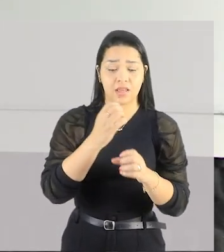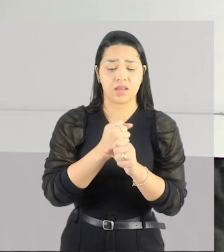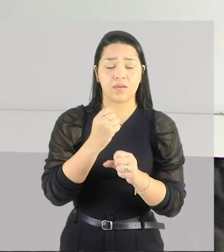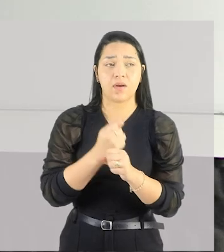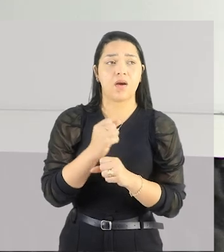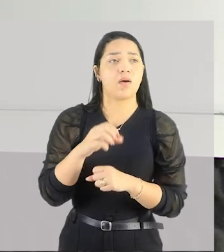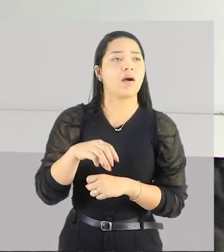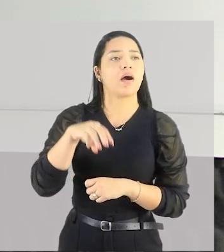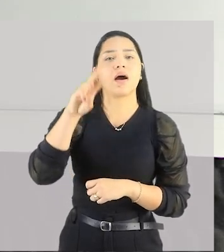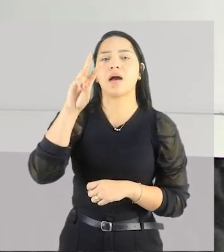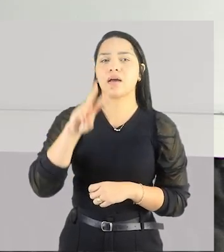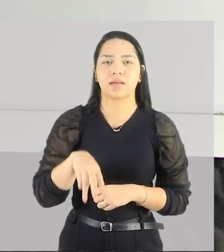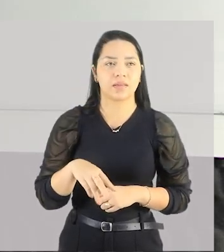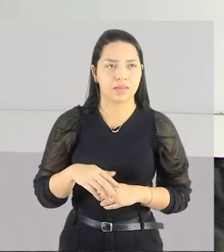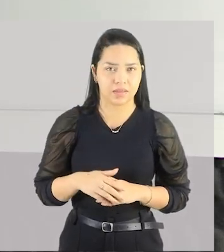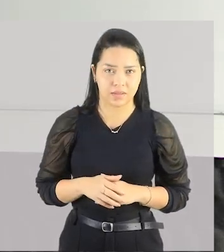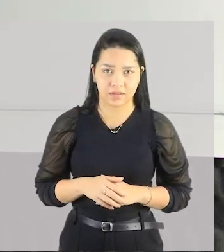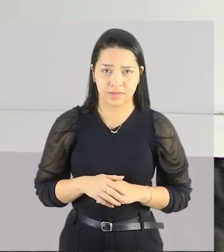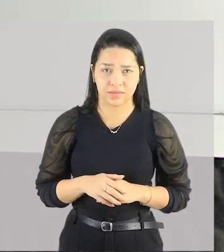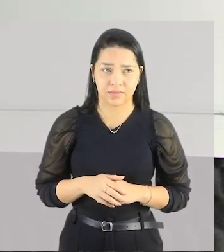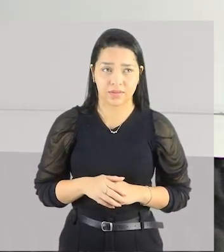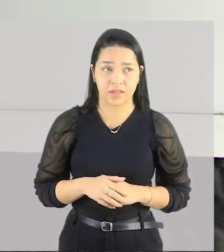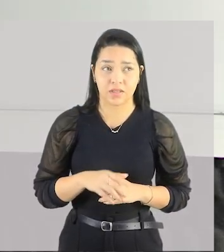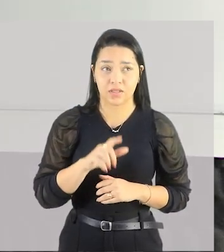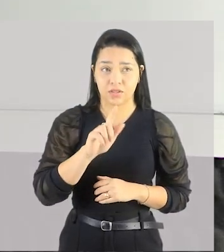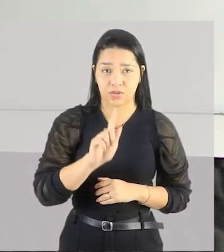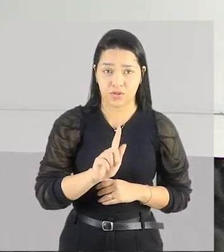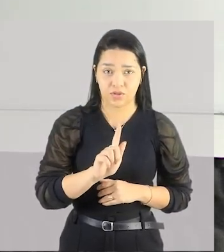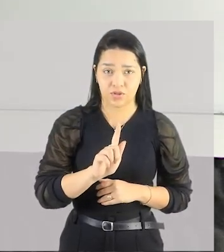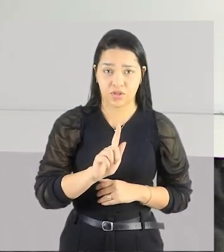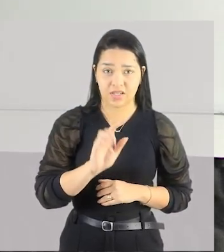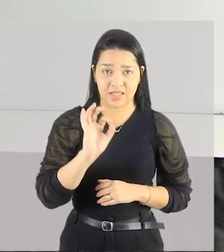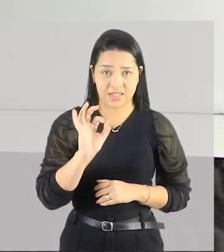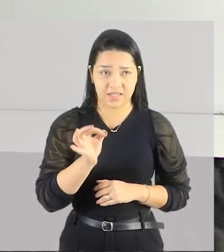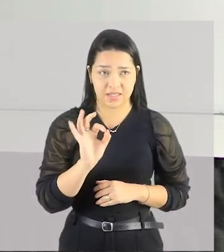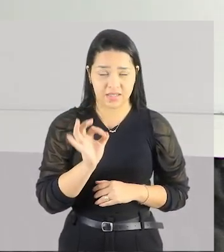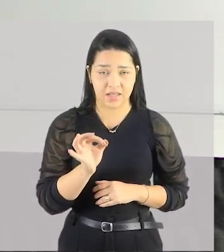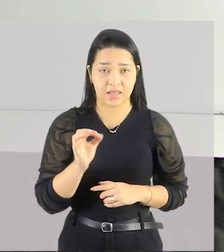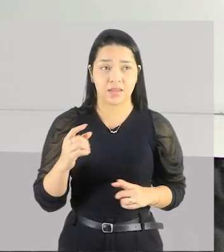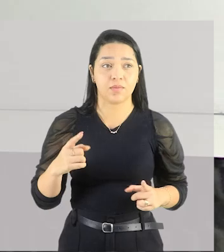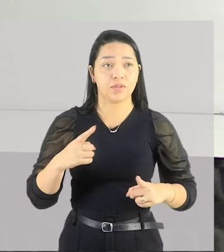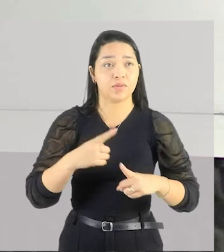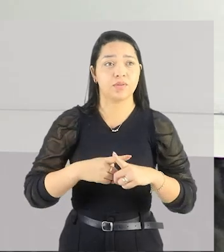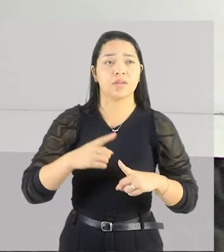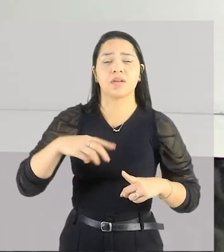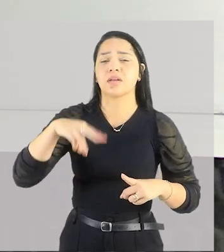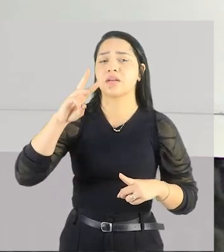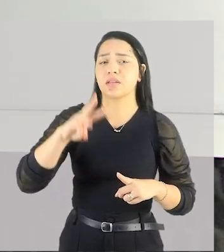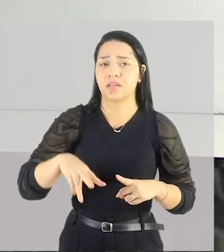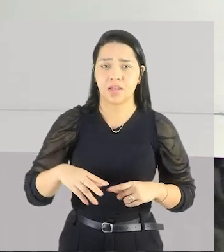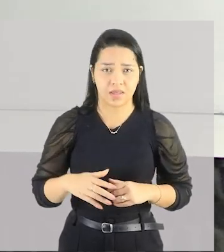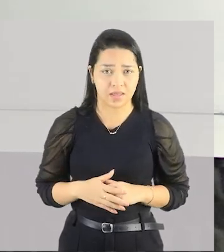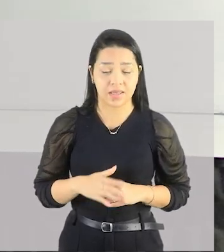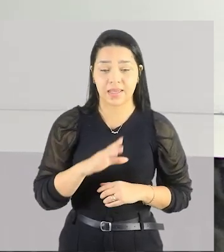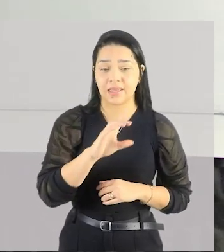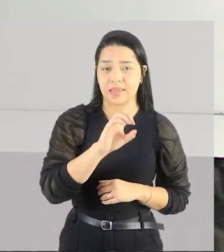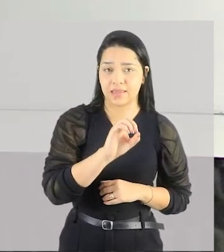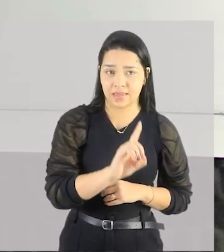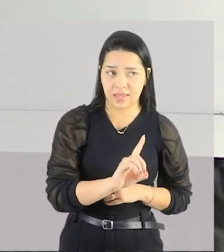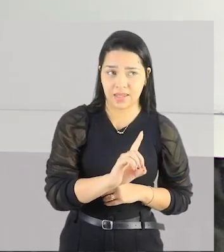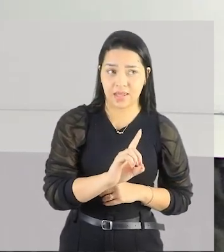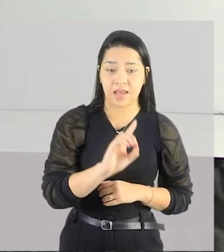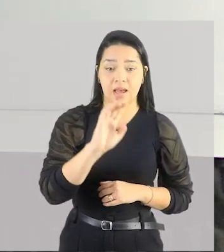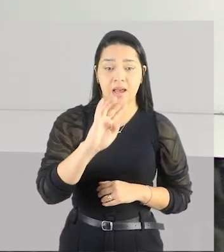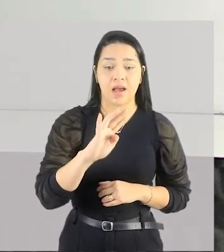deu uma fórmula para a gente e eu peguei essa fórmula e substituí pelas primeiras grandezas. Tudo